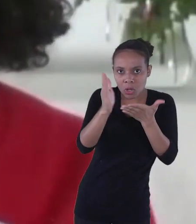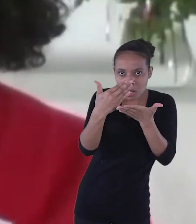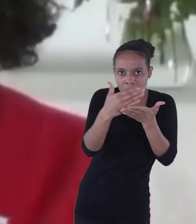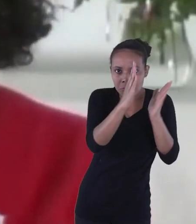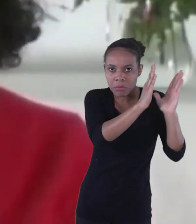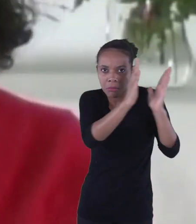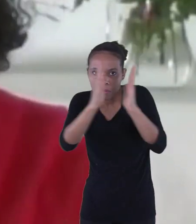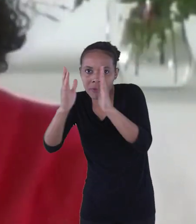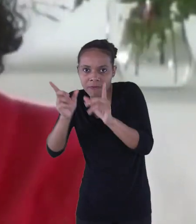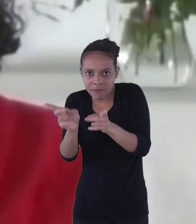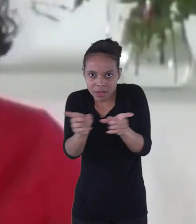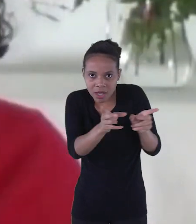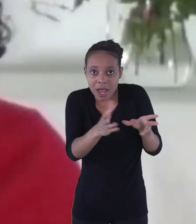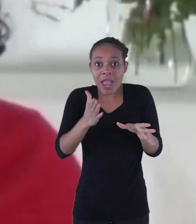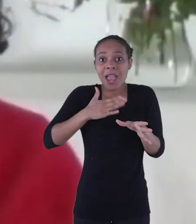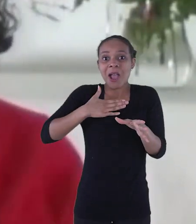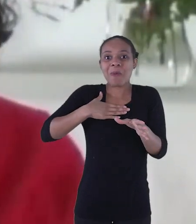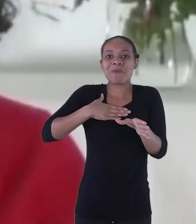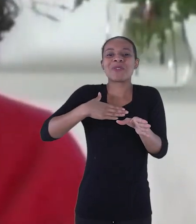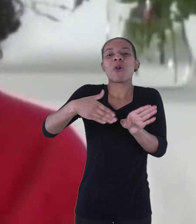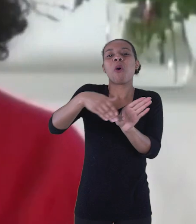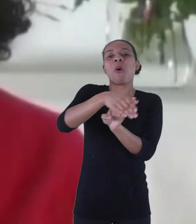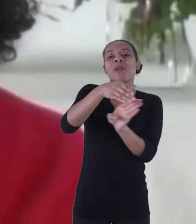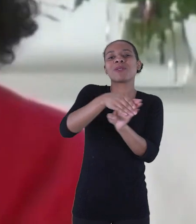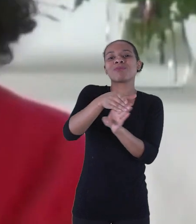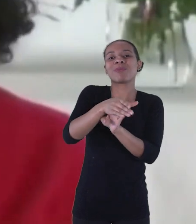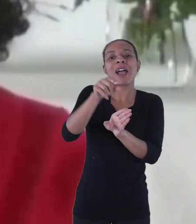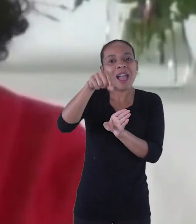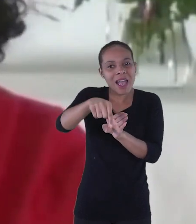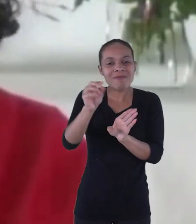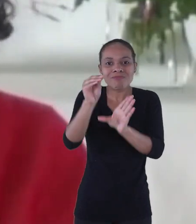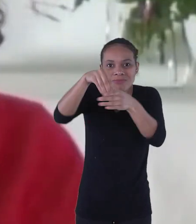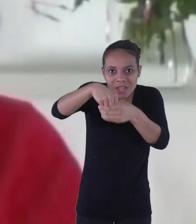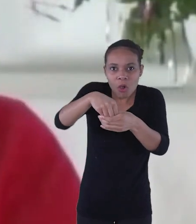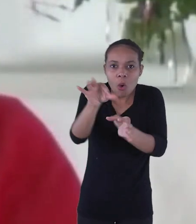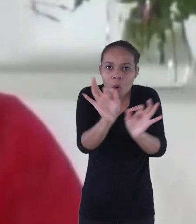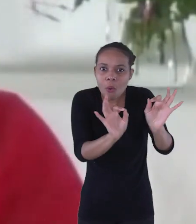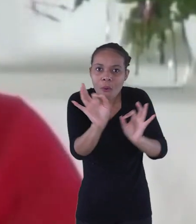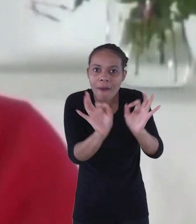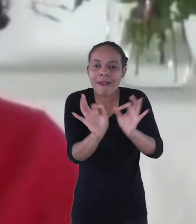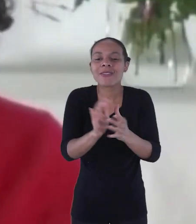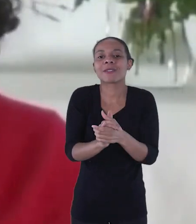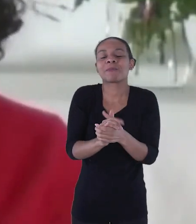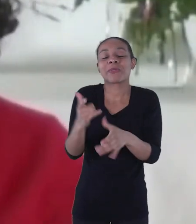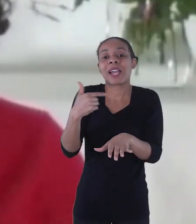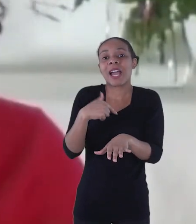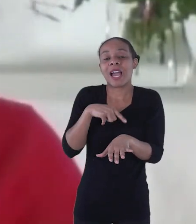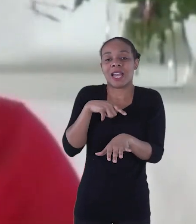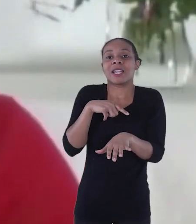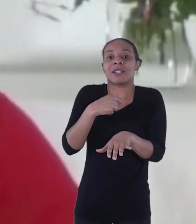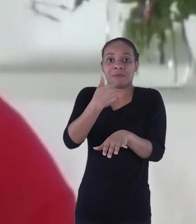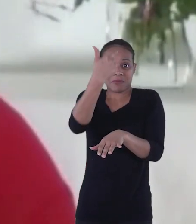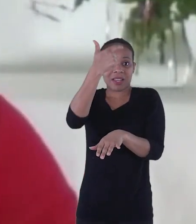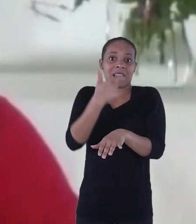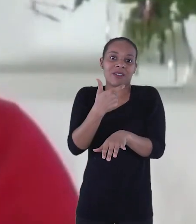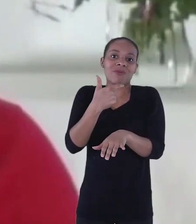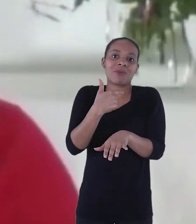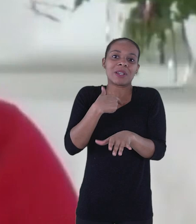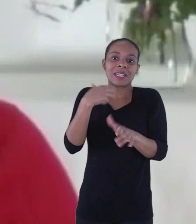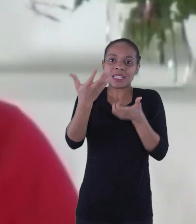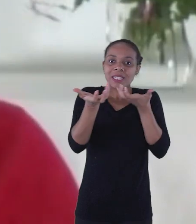minha orientadora e percebeu o vácuo que havia, que eu mostrava naquele trabalho de presença de